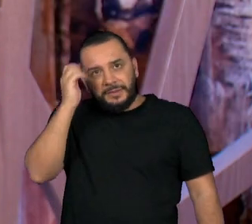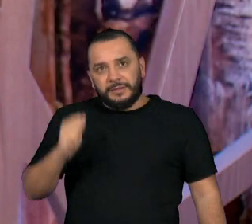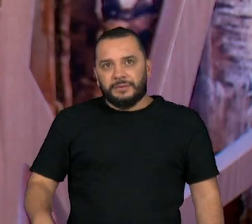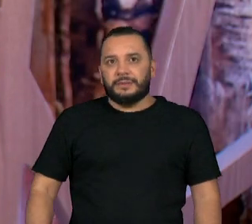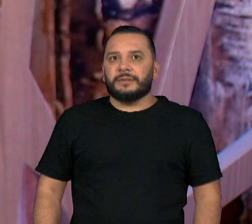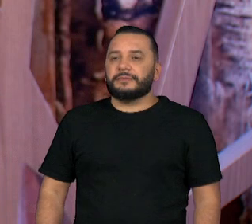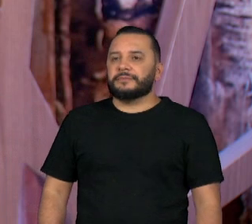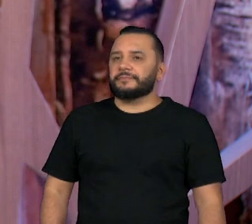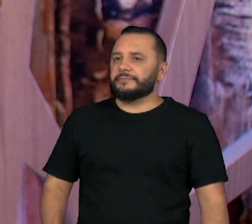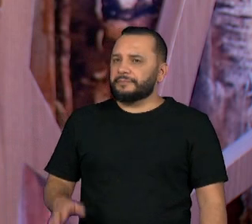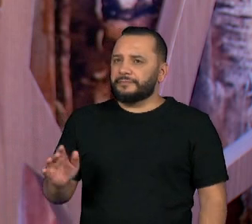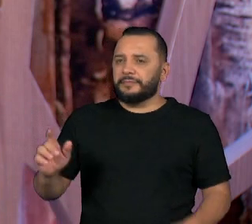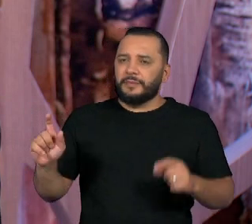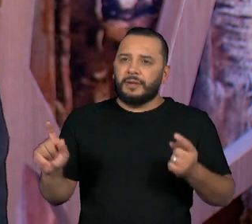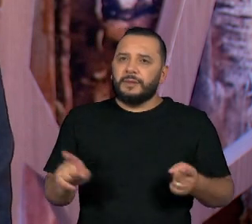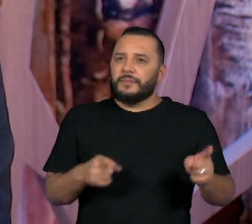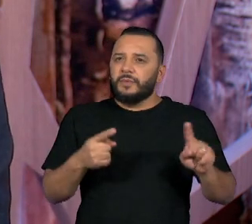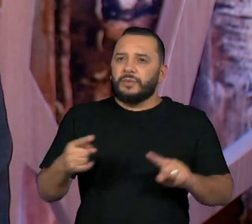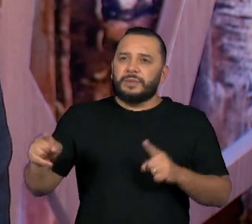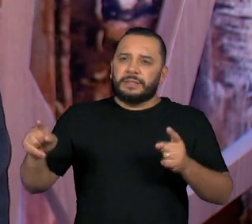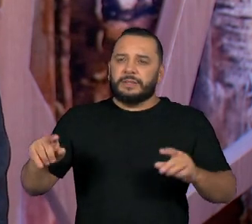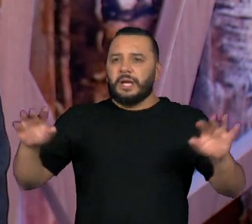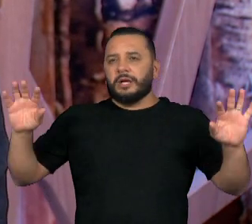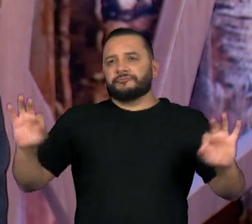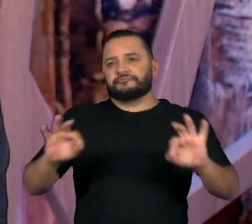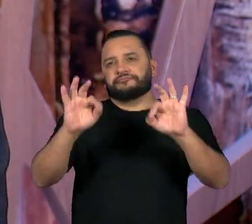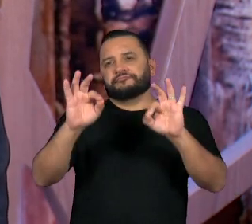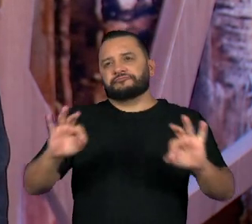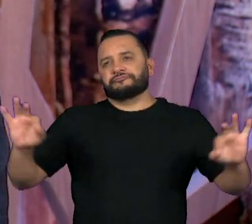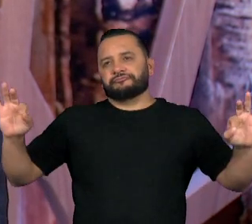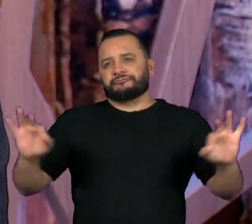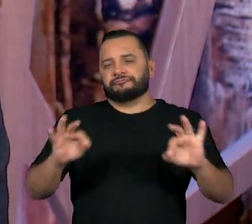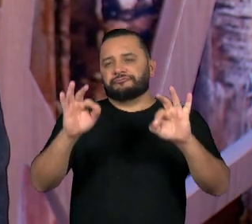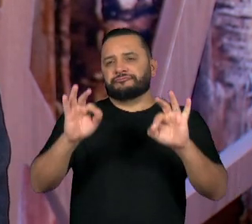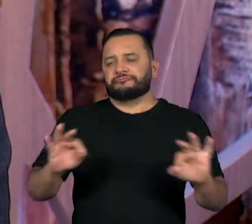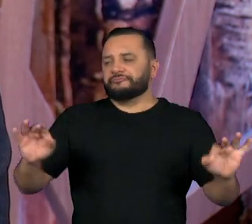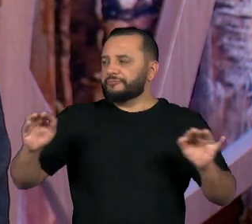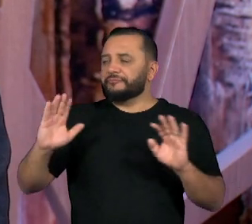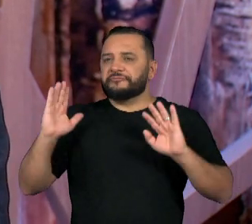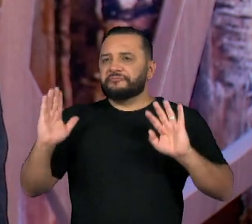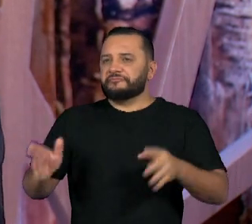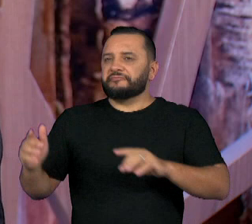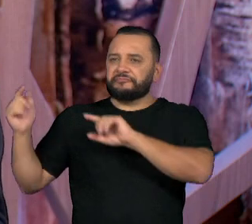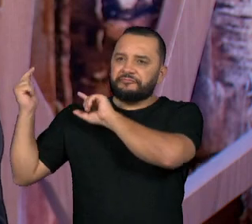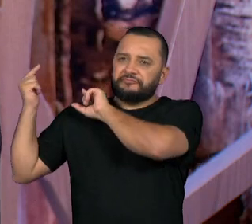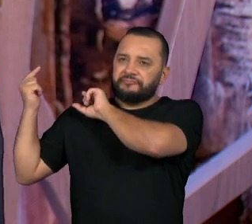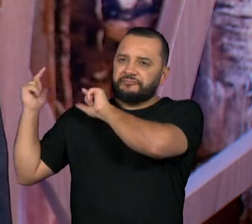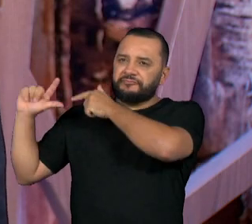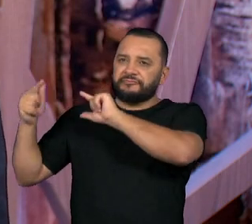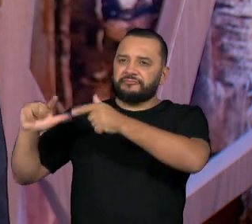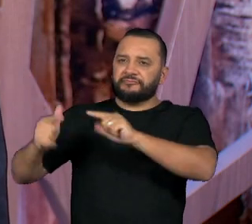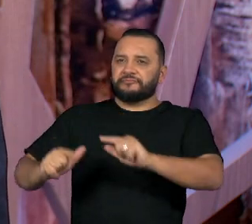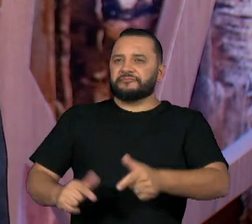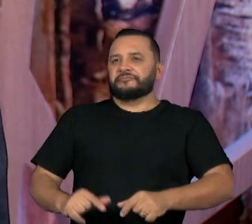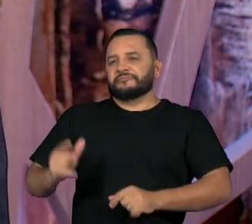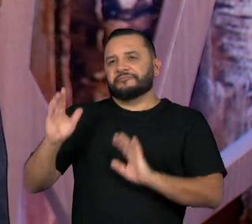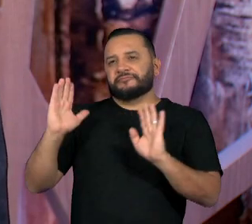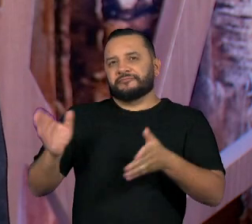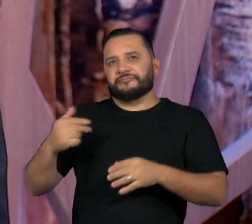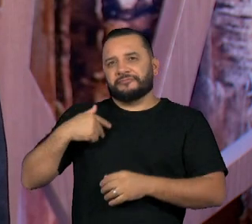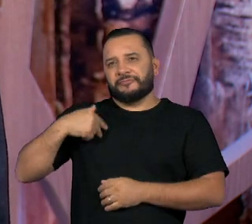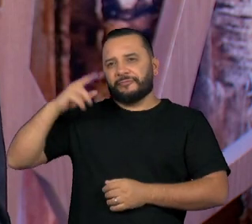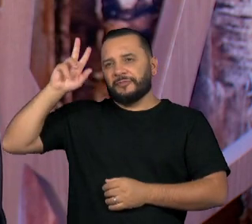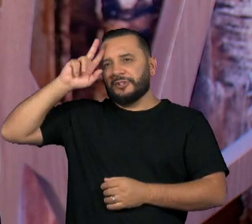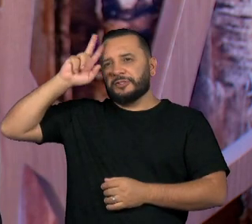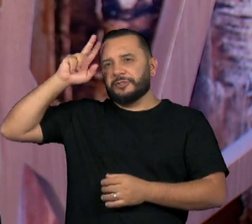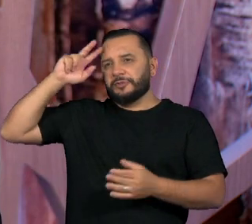A música clássica, ela tradicionalmente, ela historicamente, ela tem